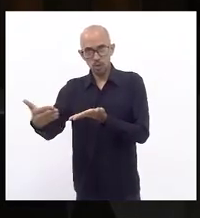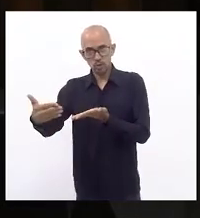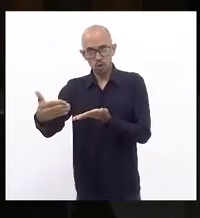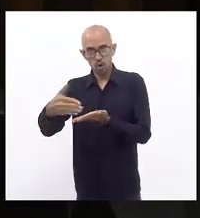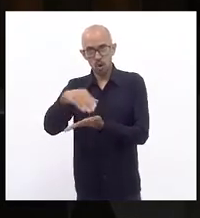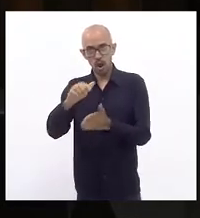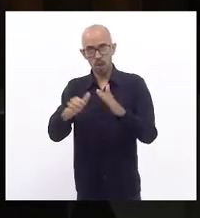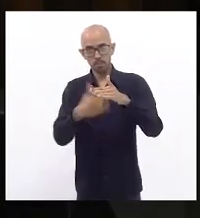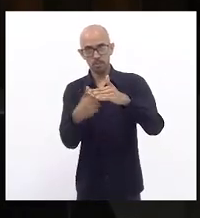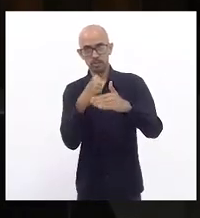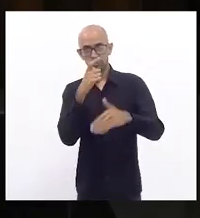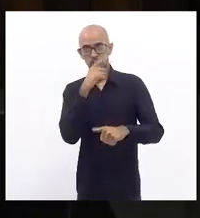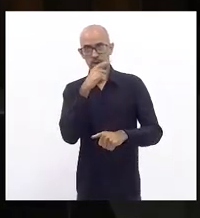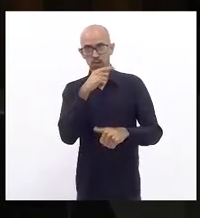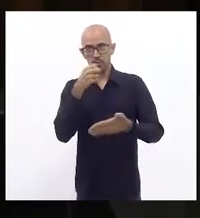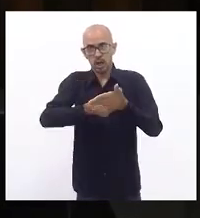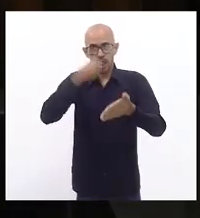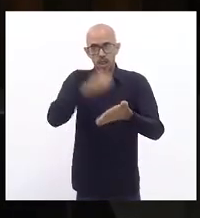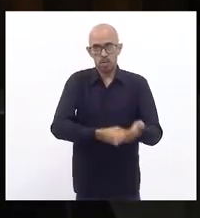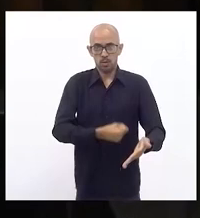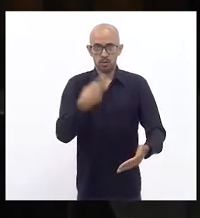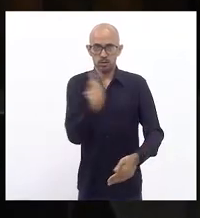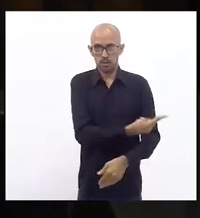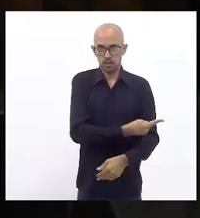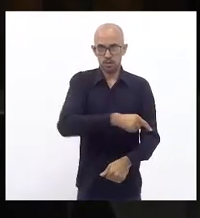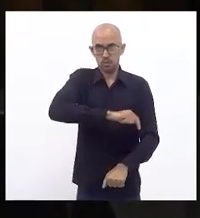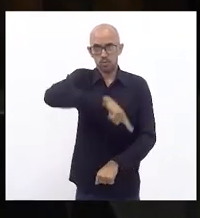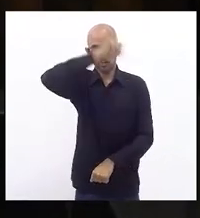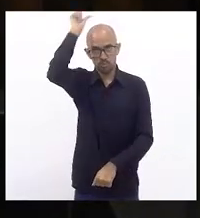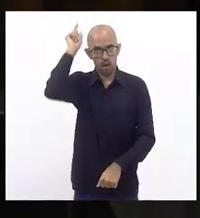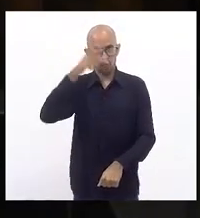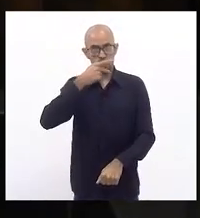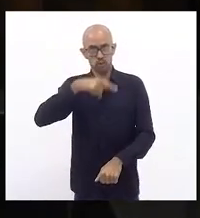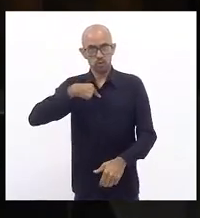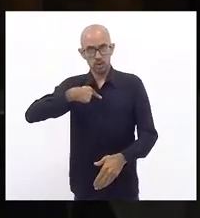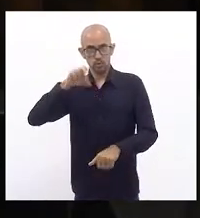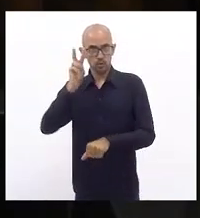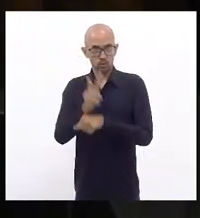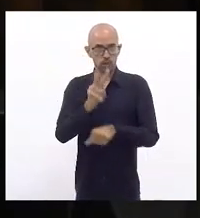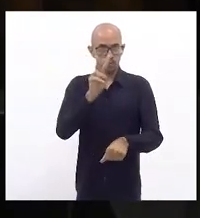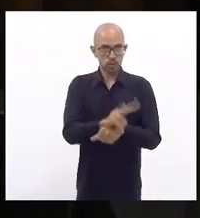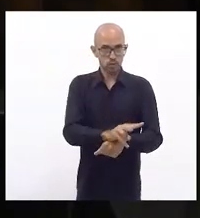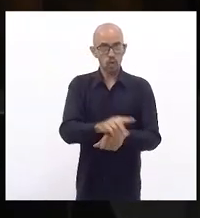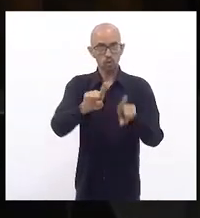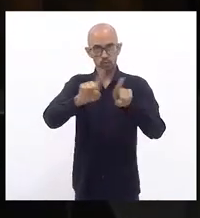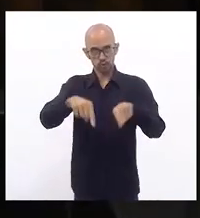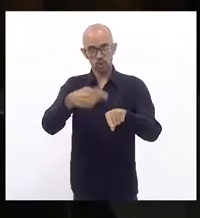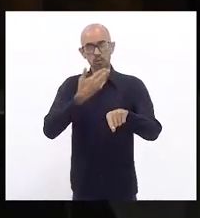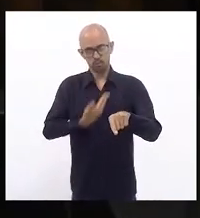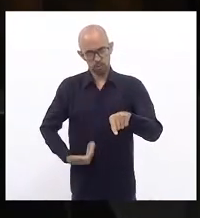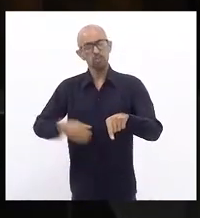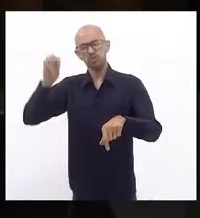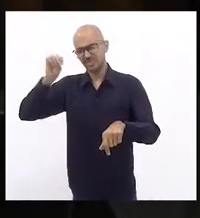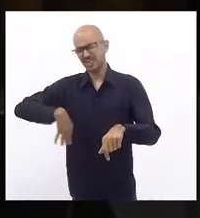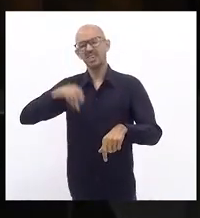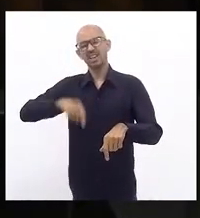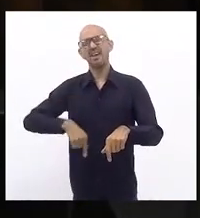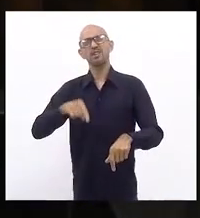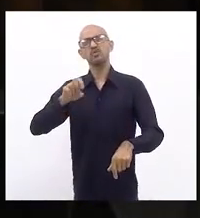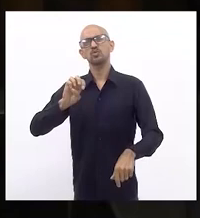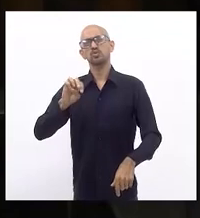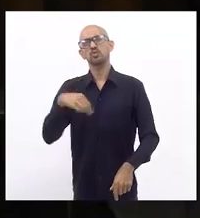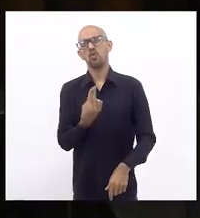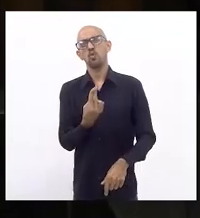luta dele nesse período inteiro. Doutor Luiz Paulo falou que eu sou um defensor dos servidores. Sou sim. Eu sou servidor público